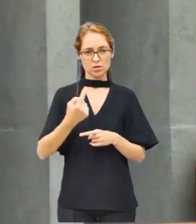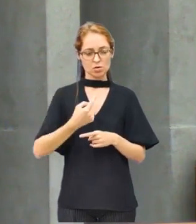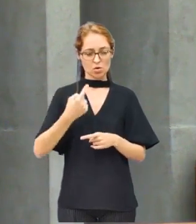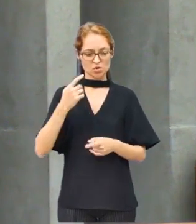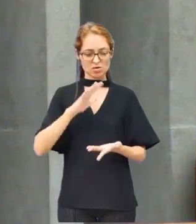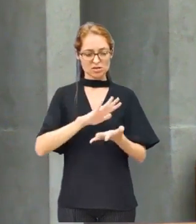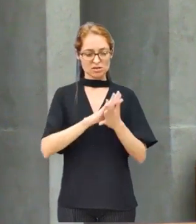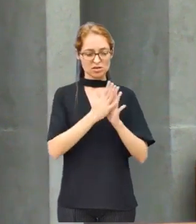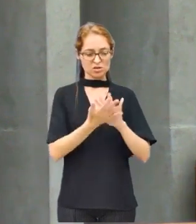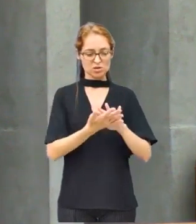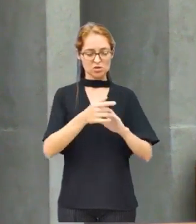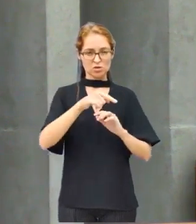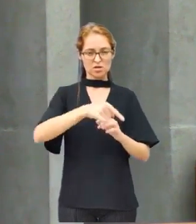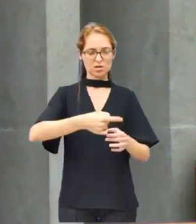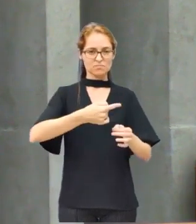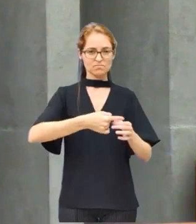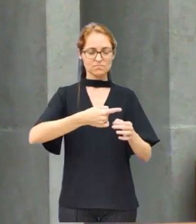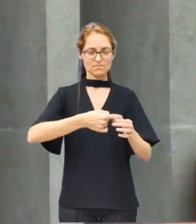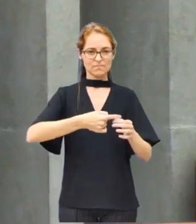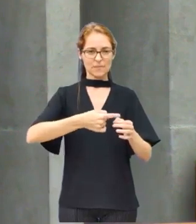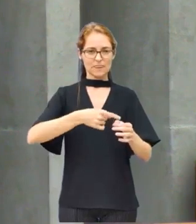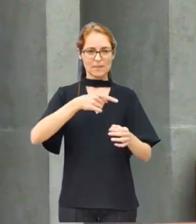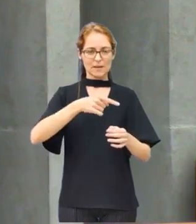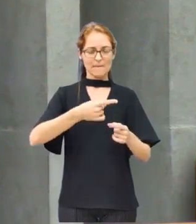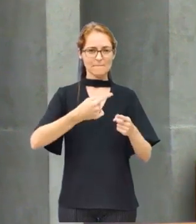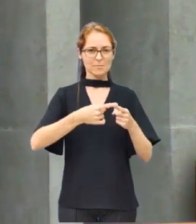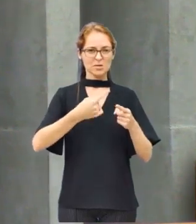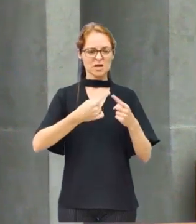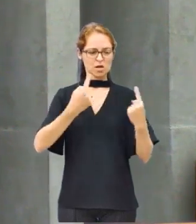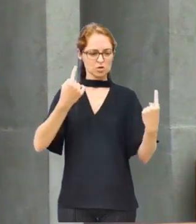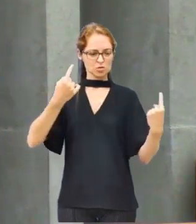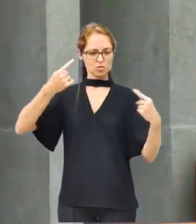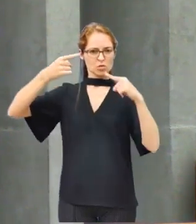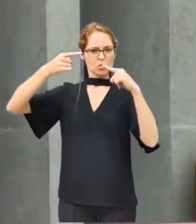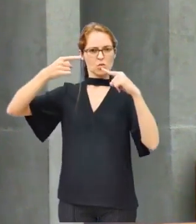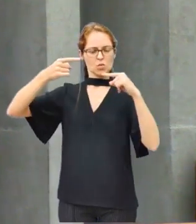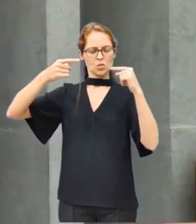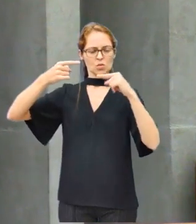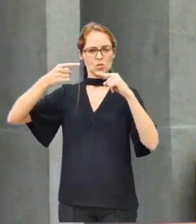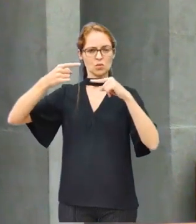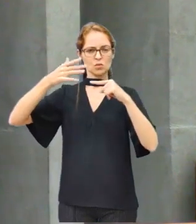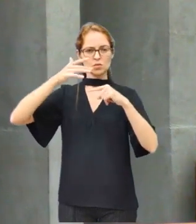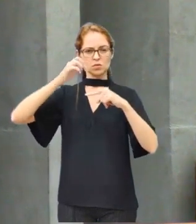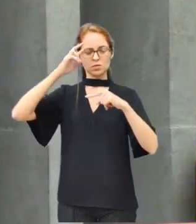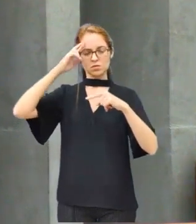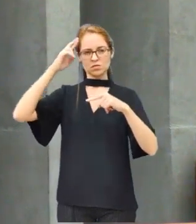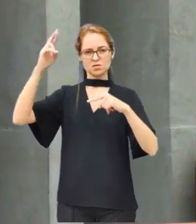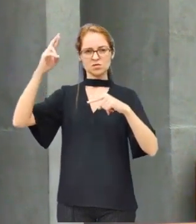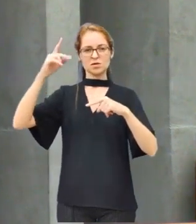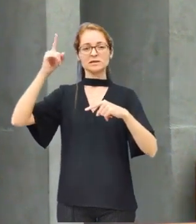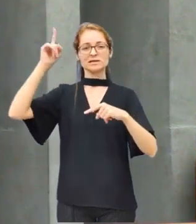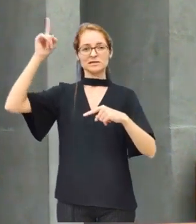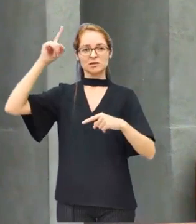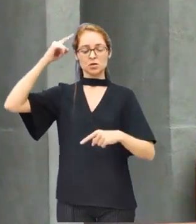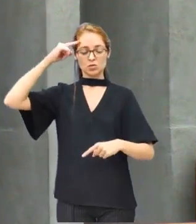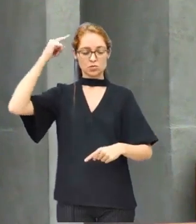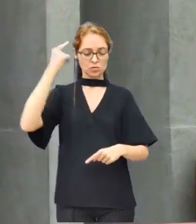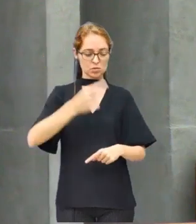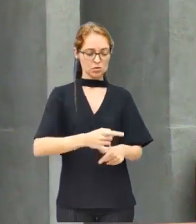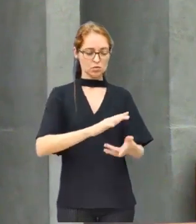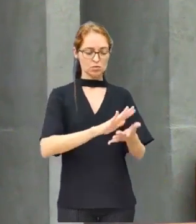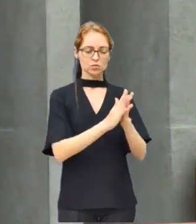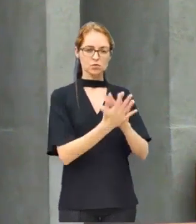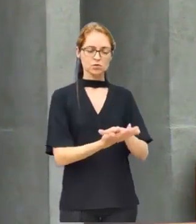acusações feitas ao Senhor contra esse povo são tantas que Ele nos enviou para destruir a